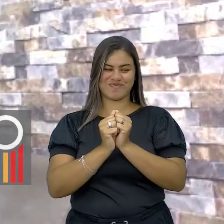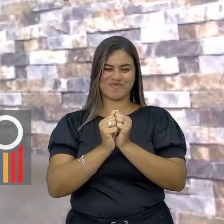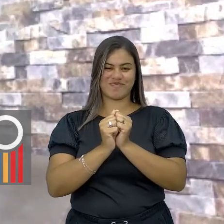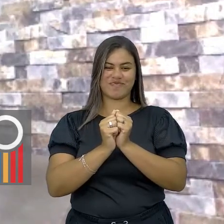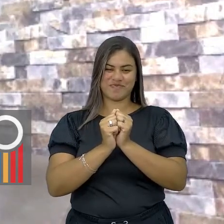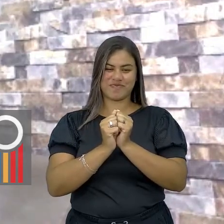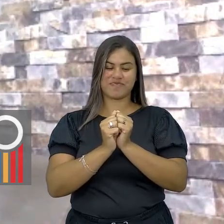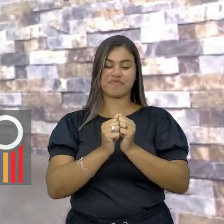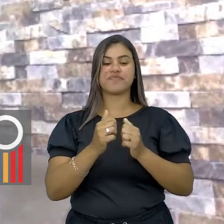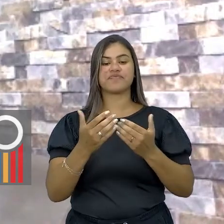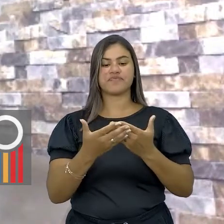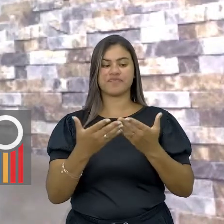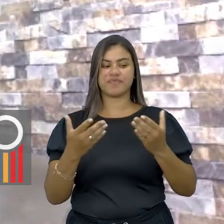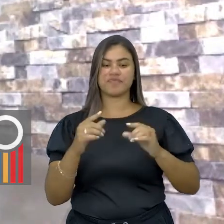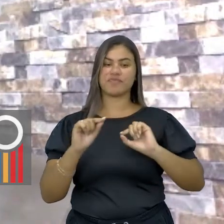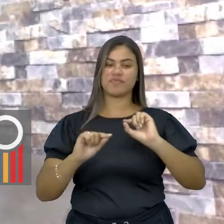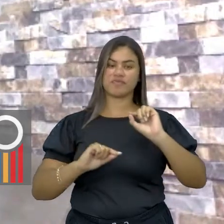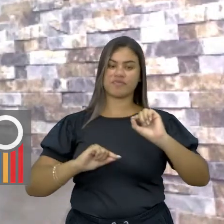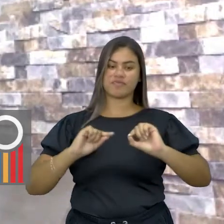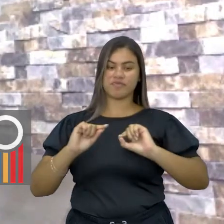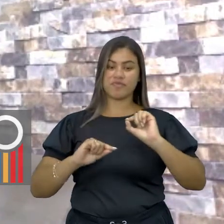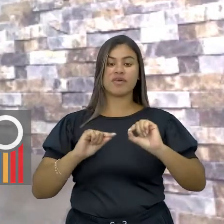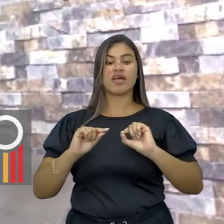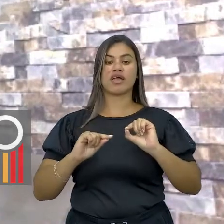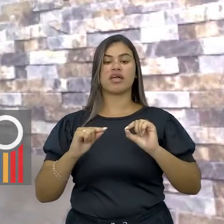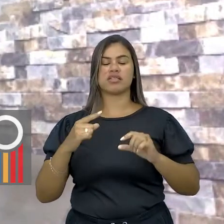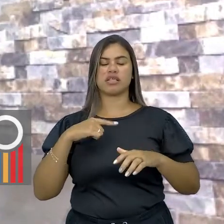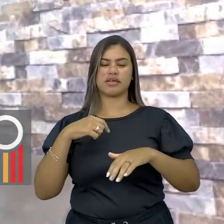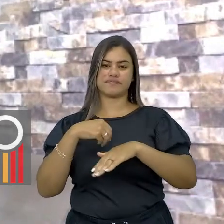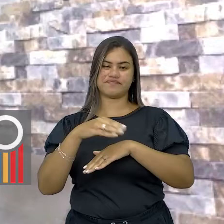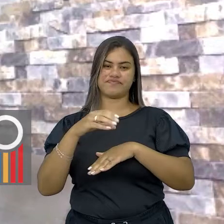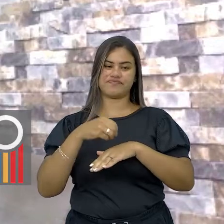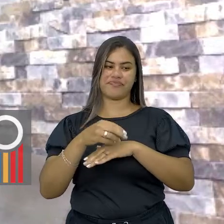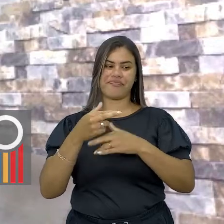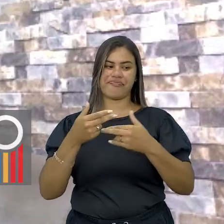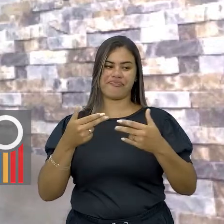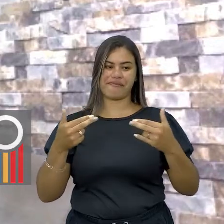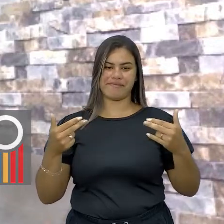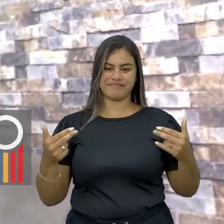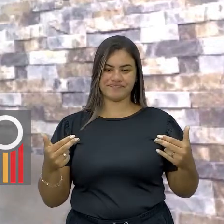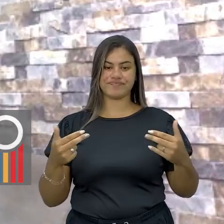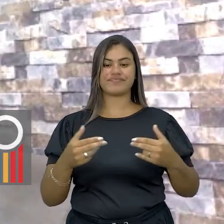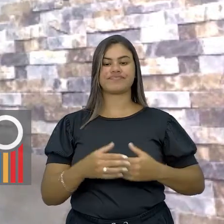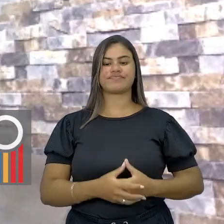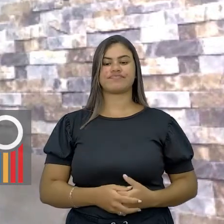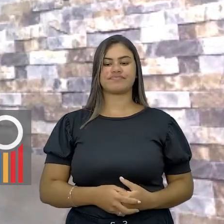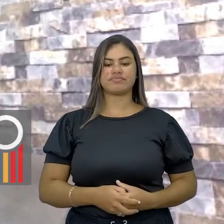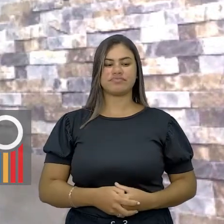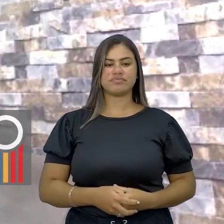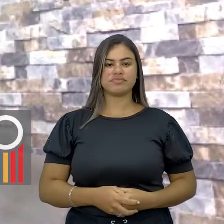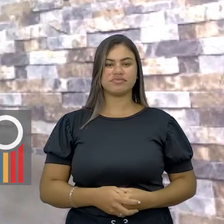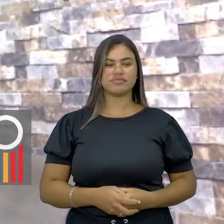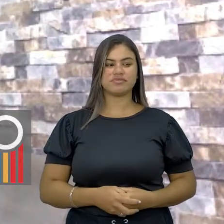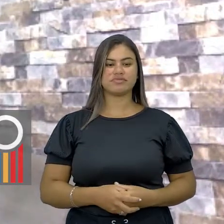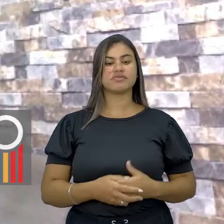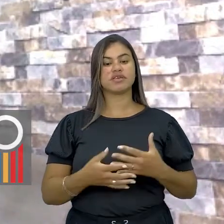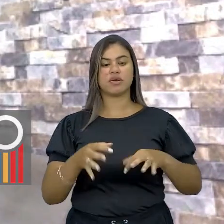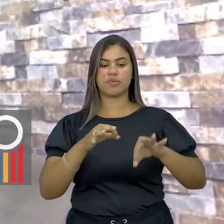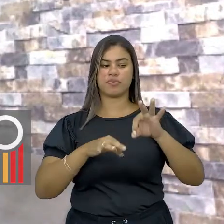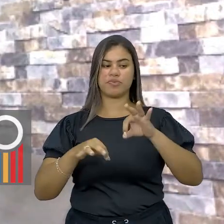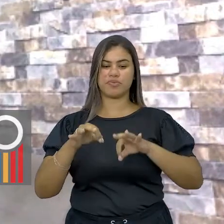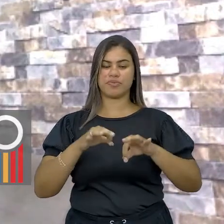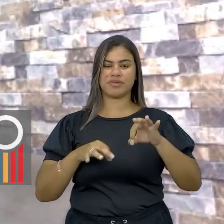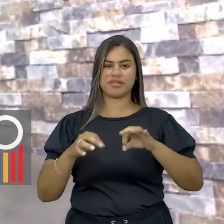possam aproveitar a nossa formação de hoje, que está repleta de sugestões e ideias de como podemos planejar as ações,